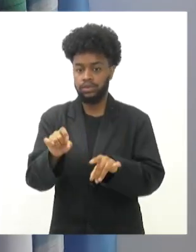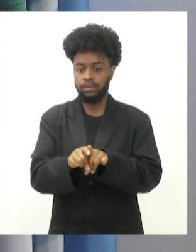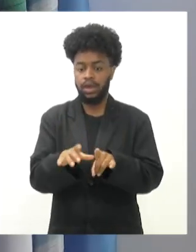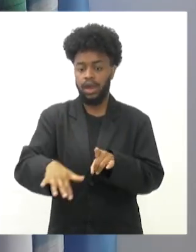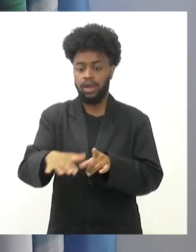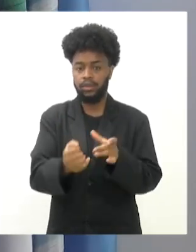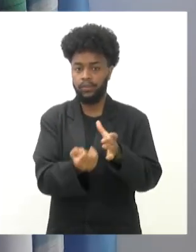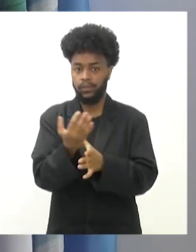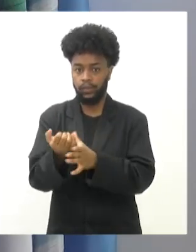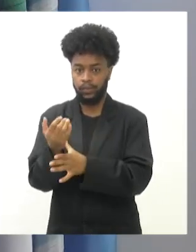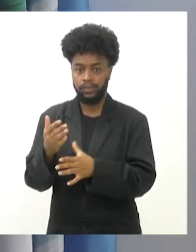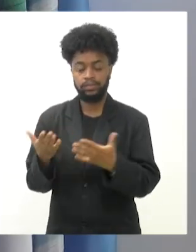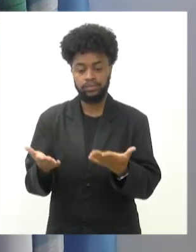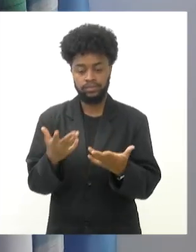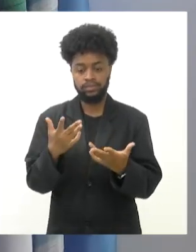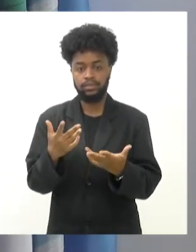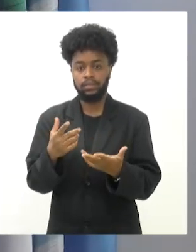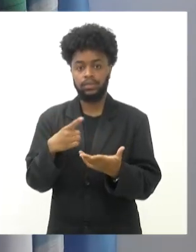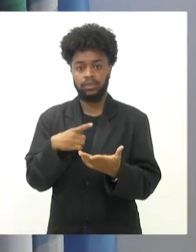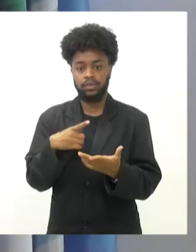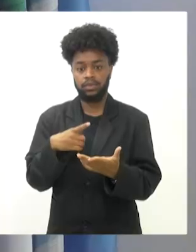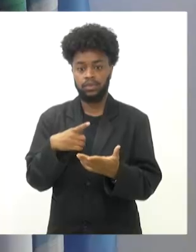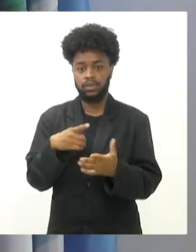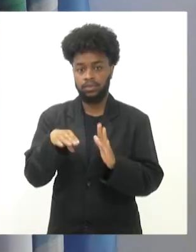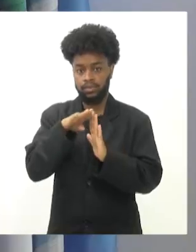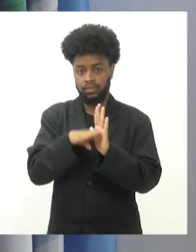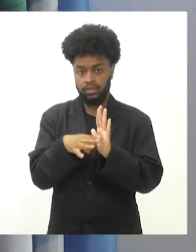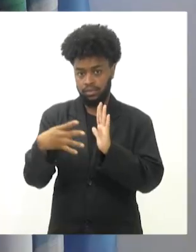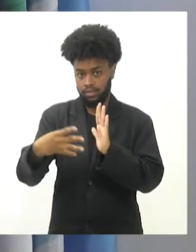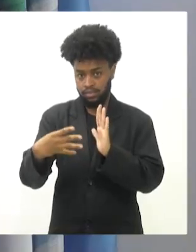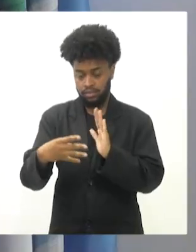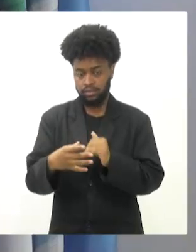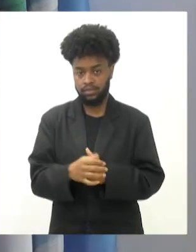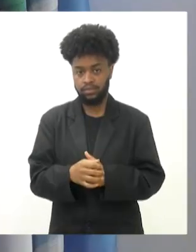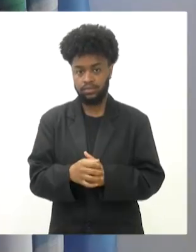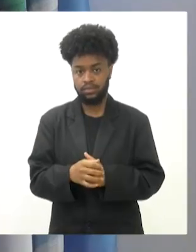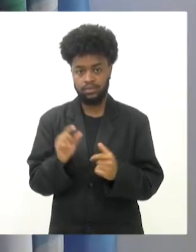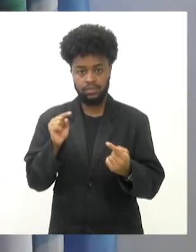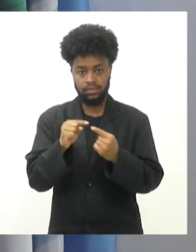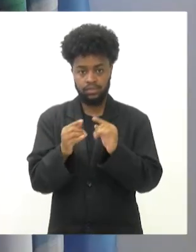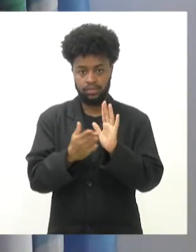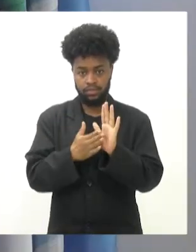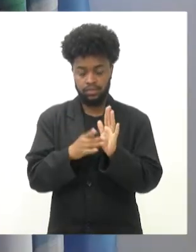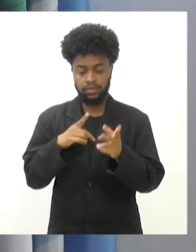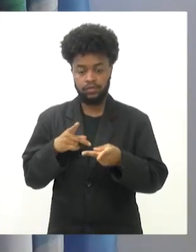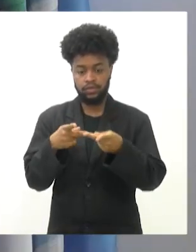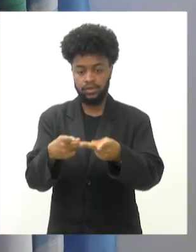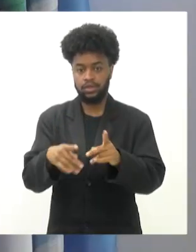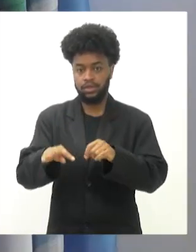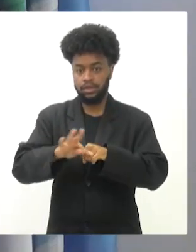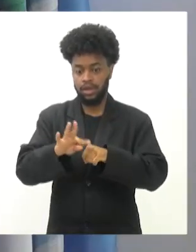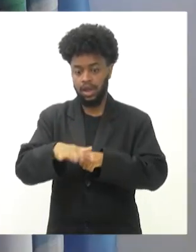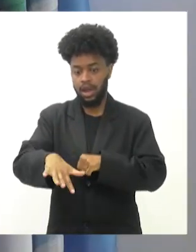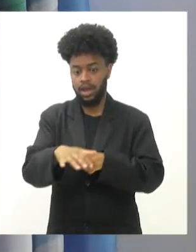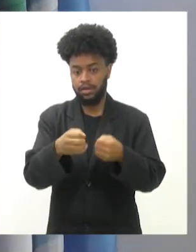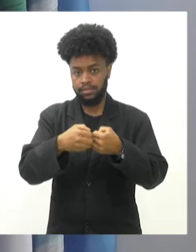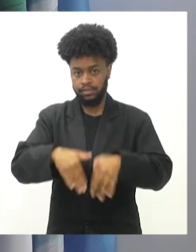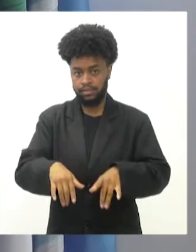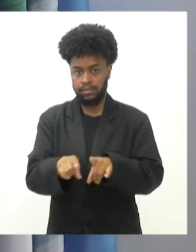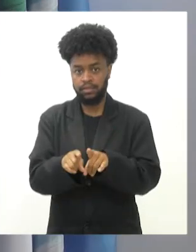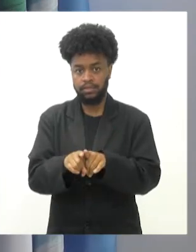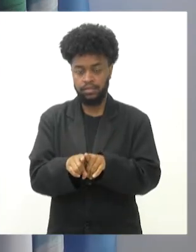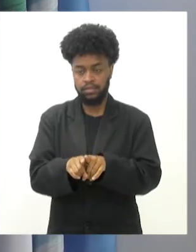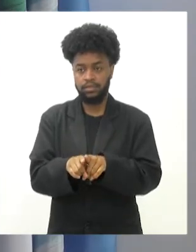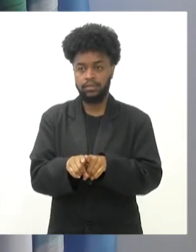produtivos. Como diligências, item 4 da pauta da proposta. Visitas técnicas das áreas atingidas,